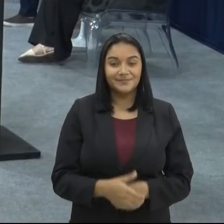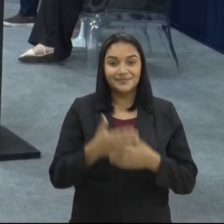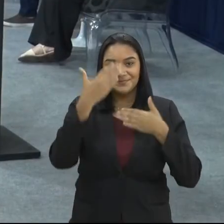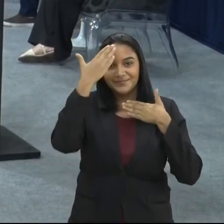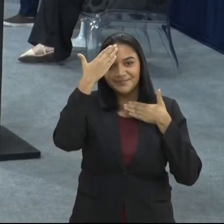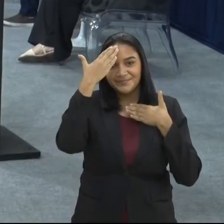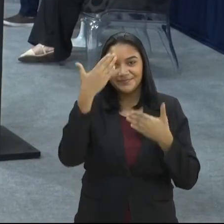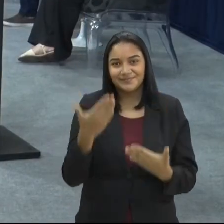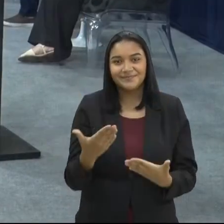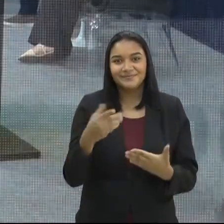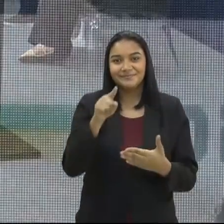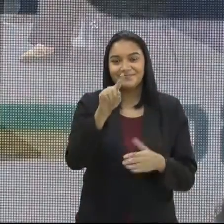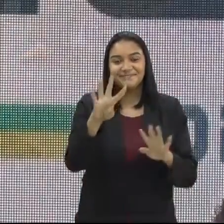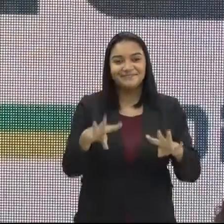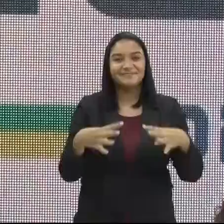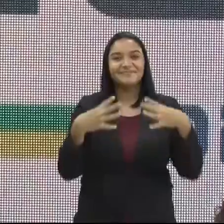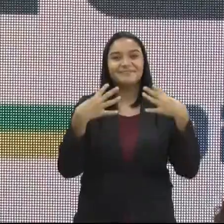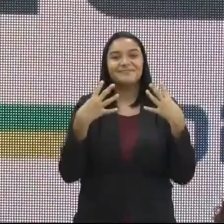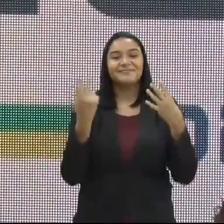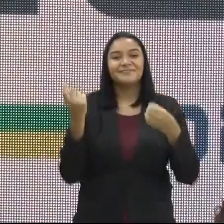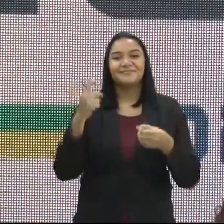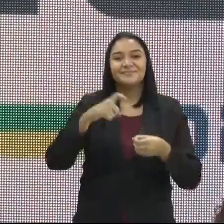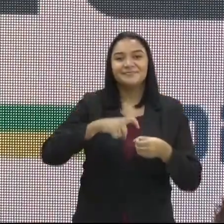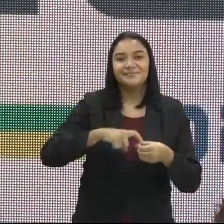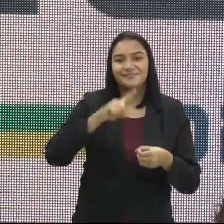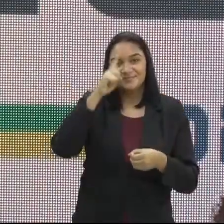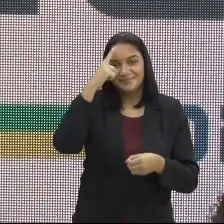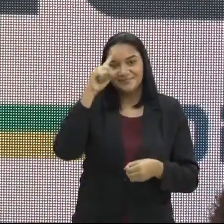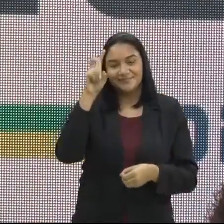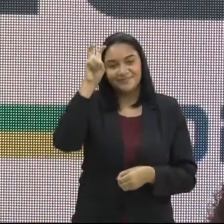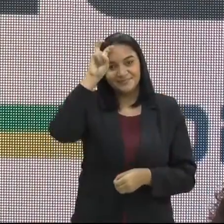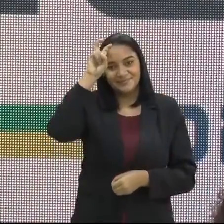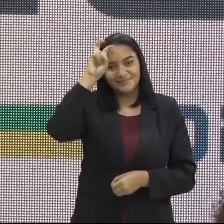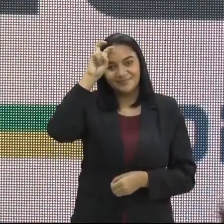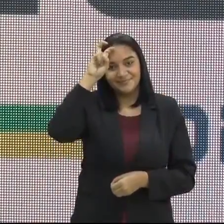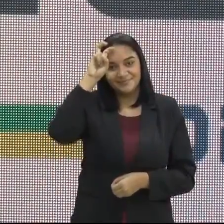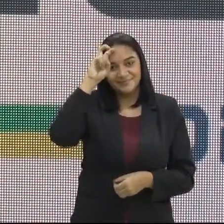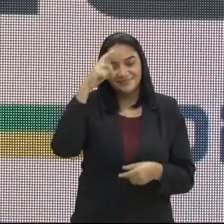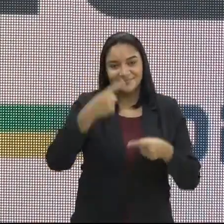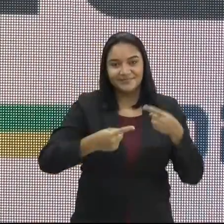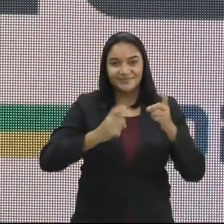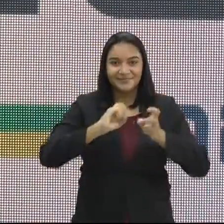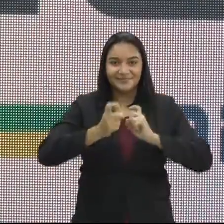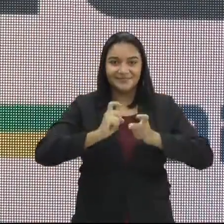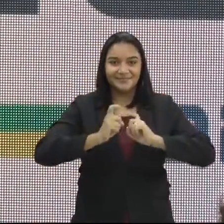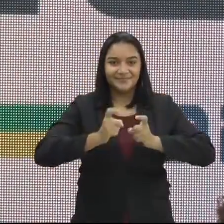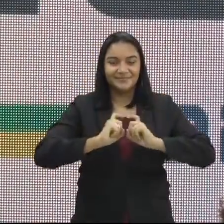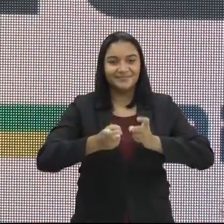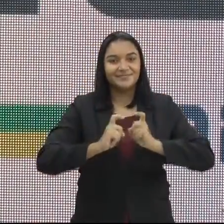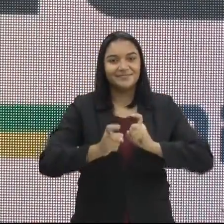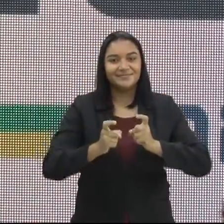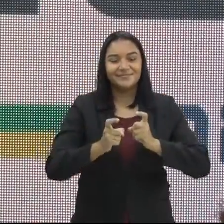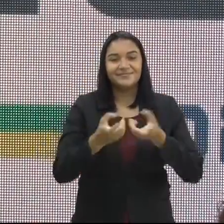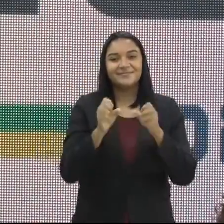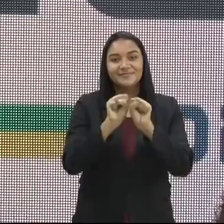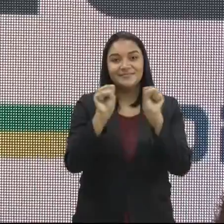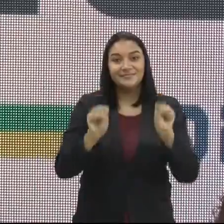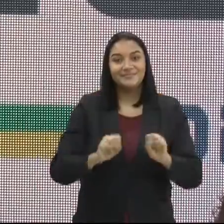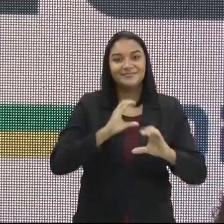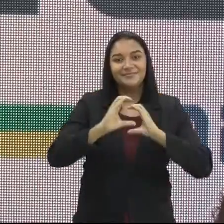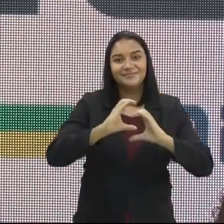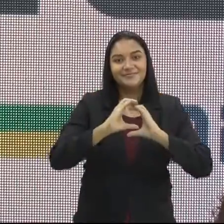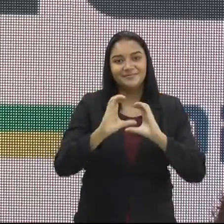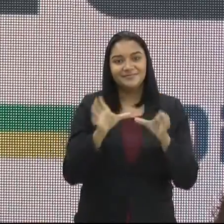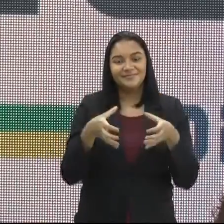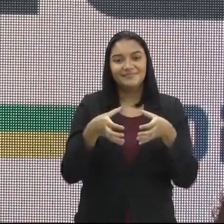muito obrigado pela sua audiência. Estamos retornando nesta quinta-feira com o seu debate da UDIA TV. O Sistema UDIA de Comunicação se reuniu para